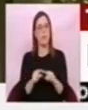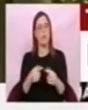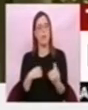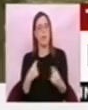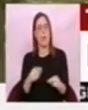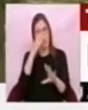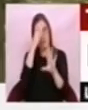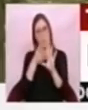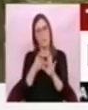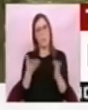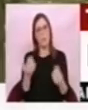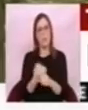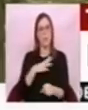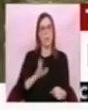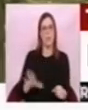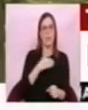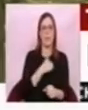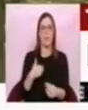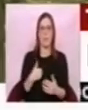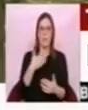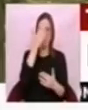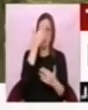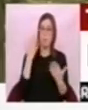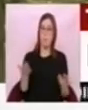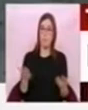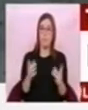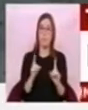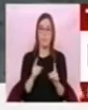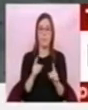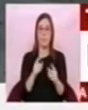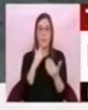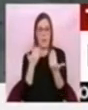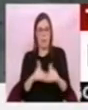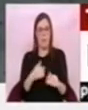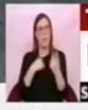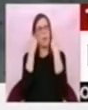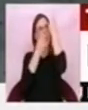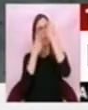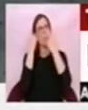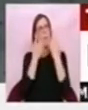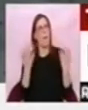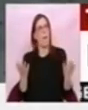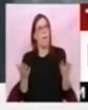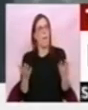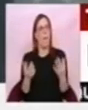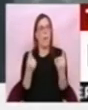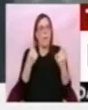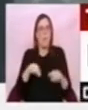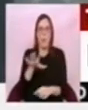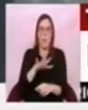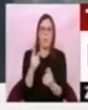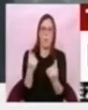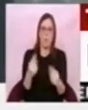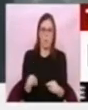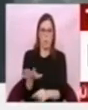termos psicólogos no Serviço Nacional de Saúde. Penso que é redutor se pensarmos que é só em situações